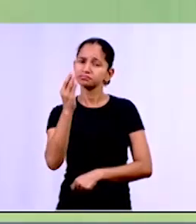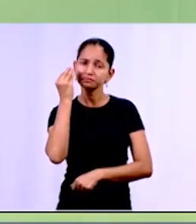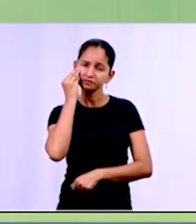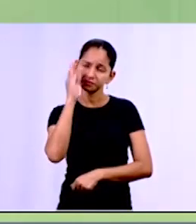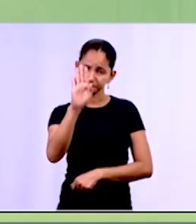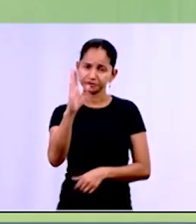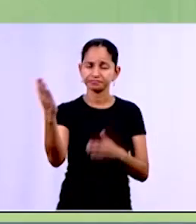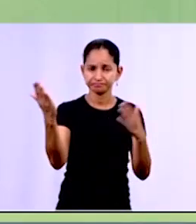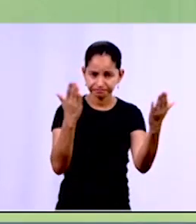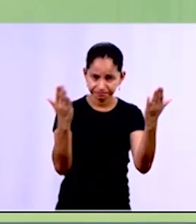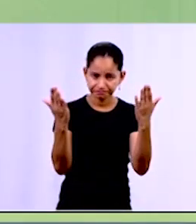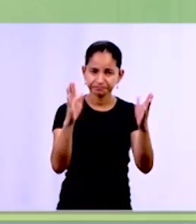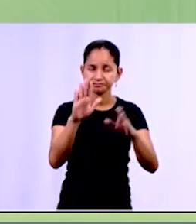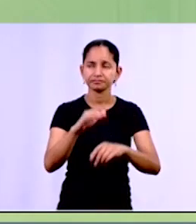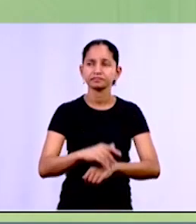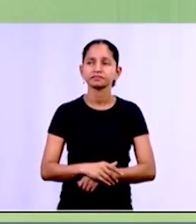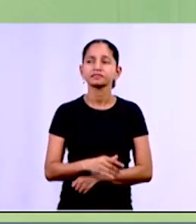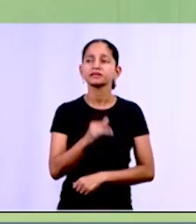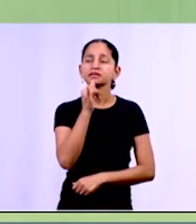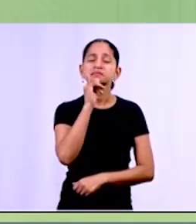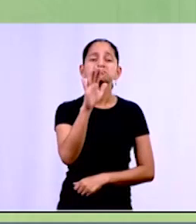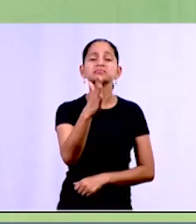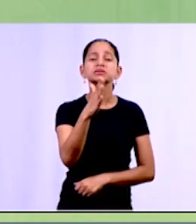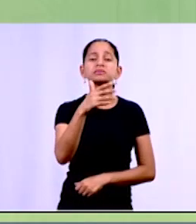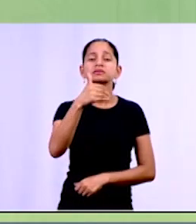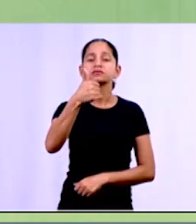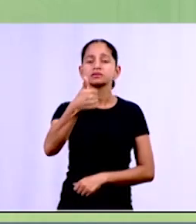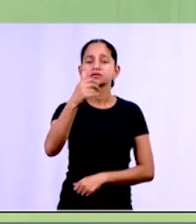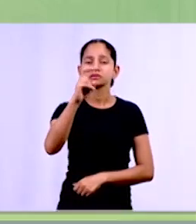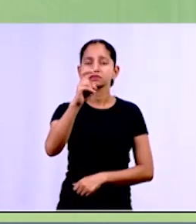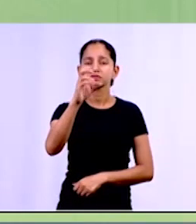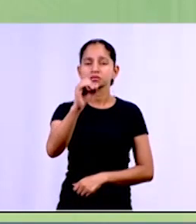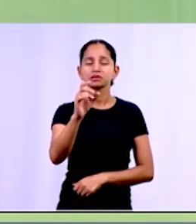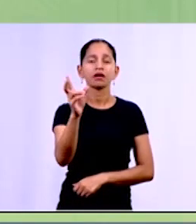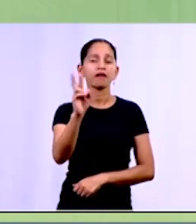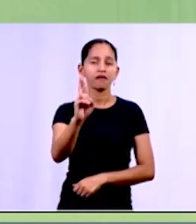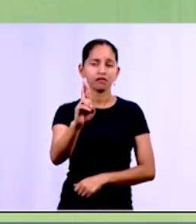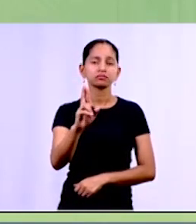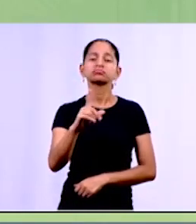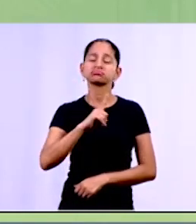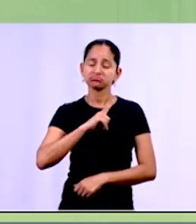aqui de R$150, a partir de R$150.